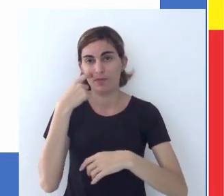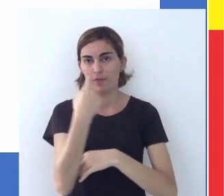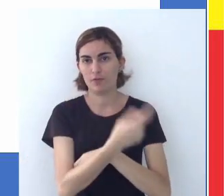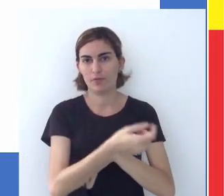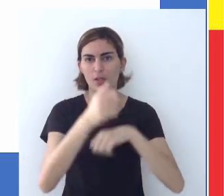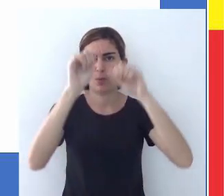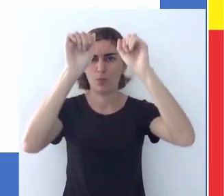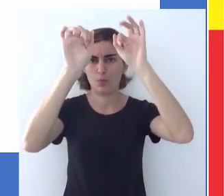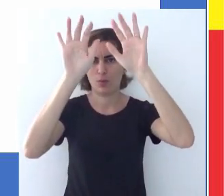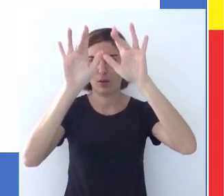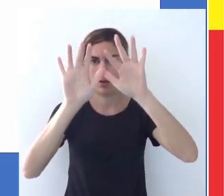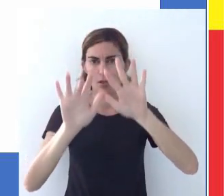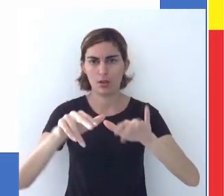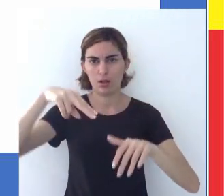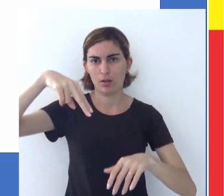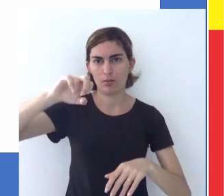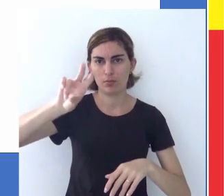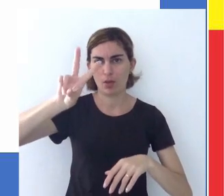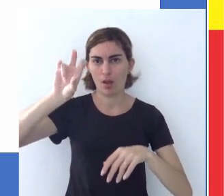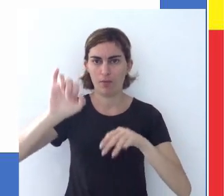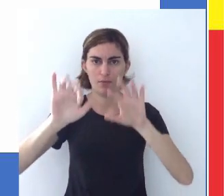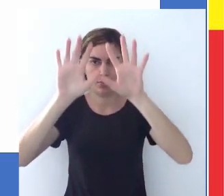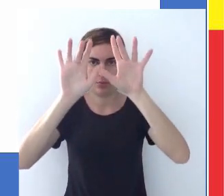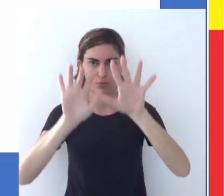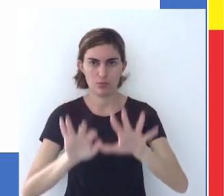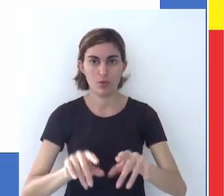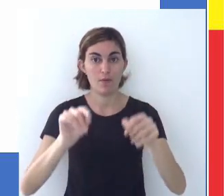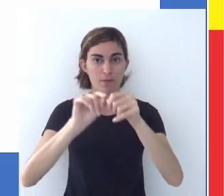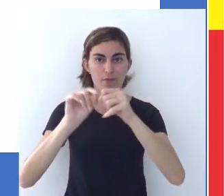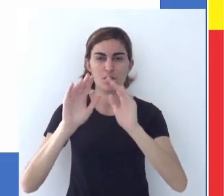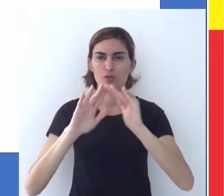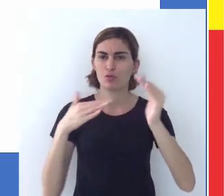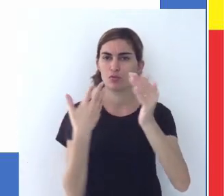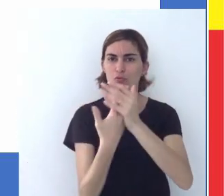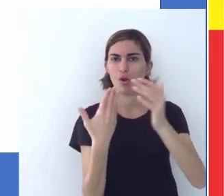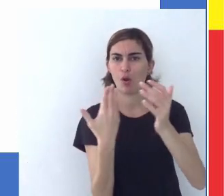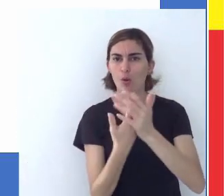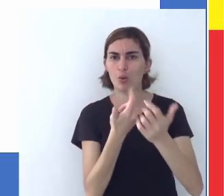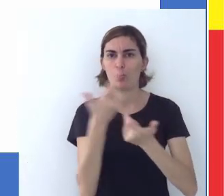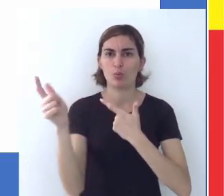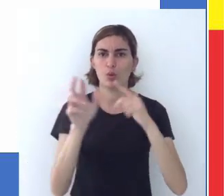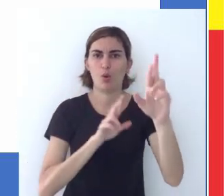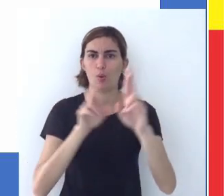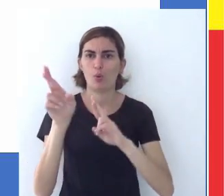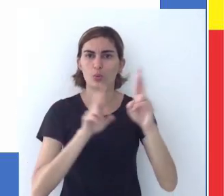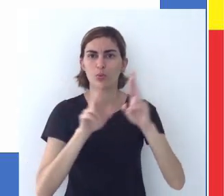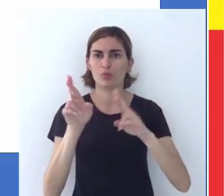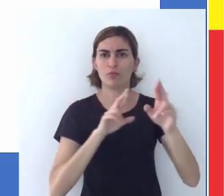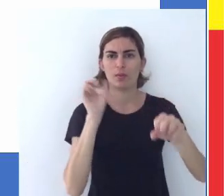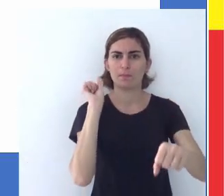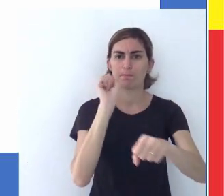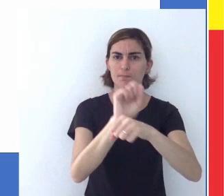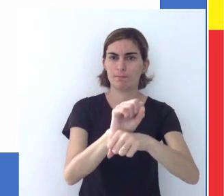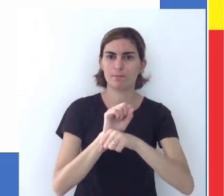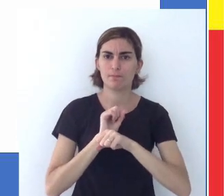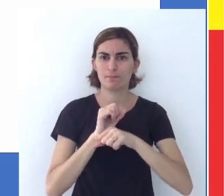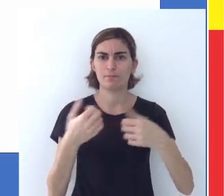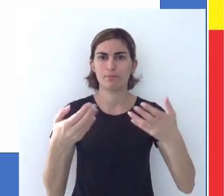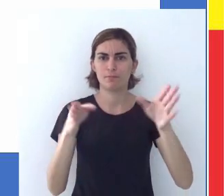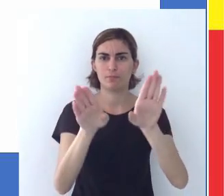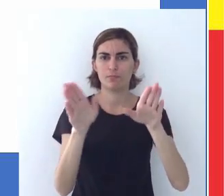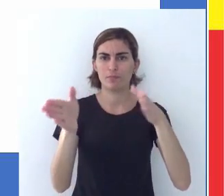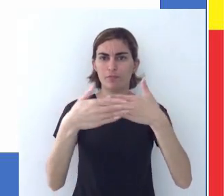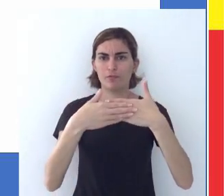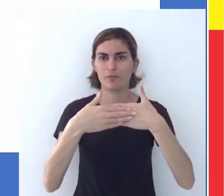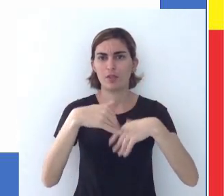que é uma forma cristalizada da chuva cair, tá? Que fez com que escolas, tá? E rodovias fossem fechadas